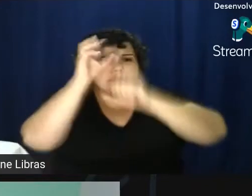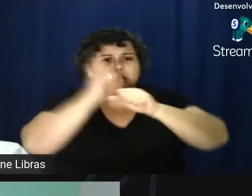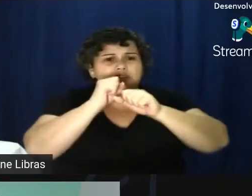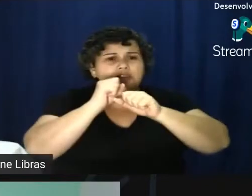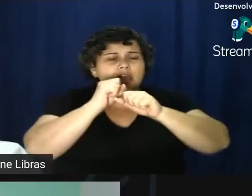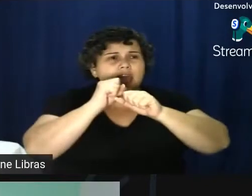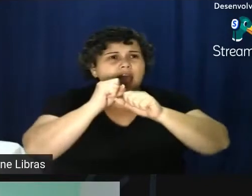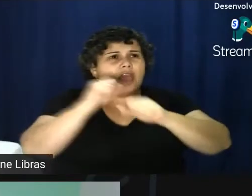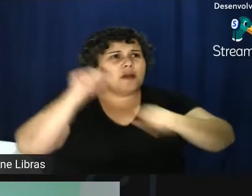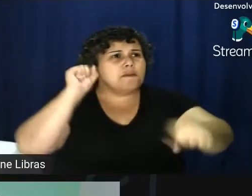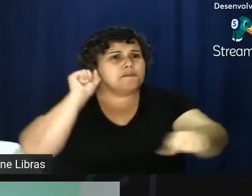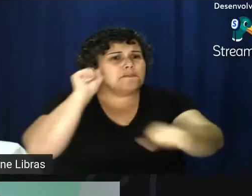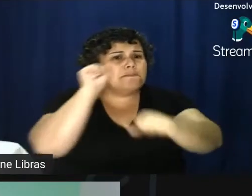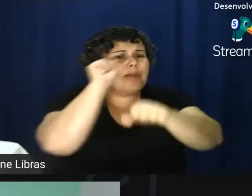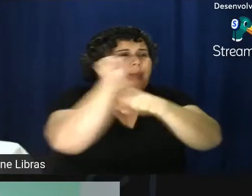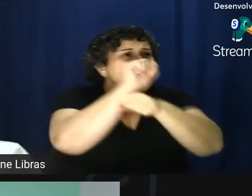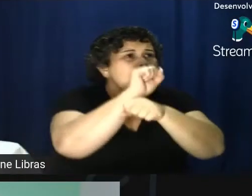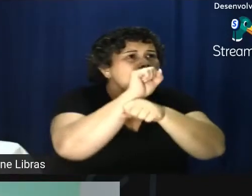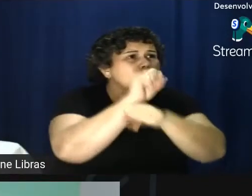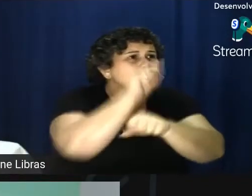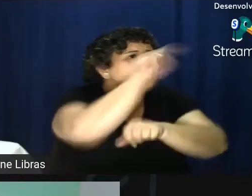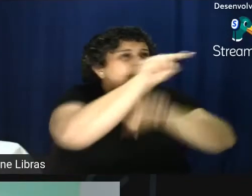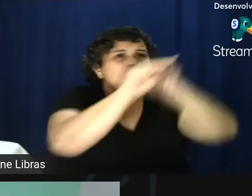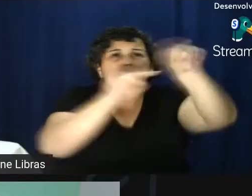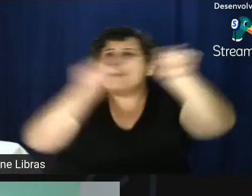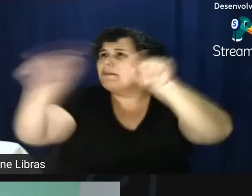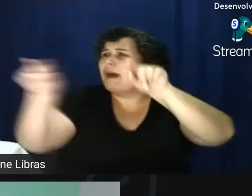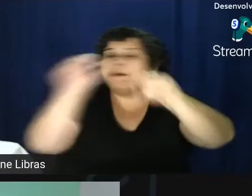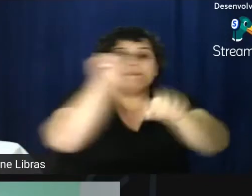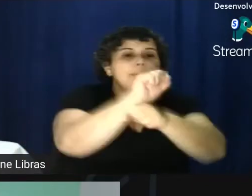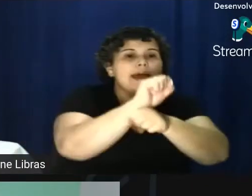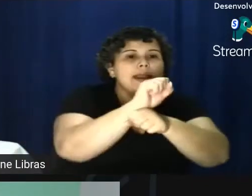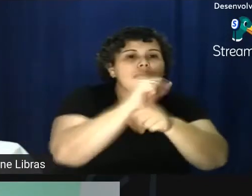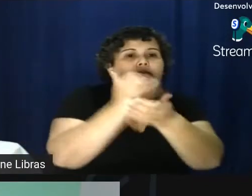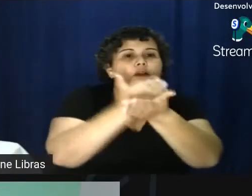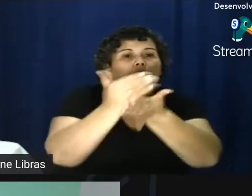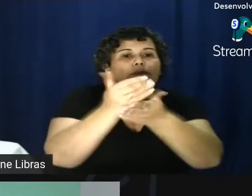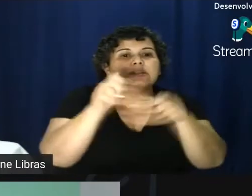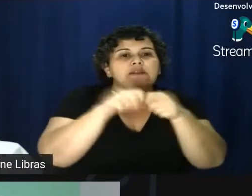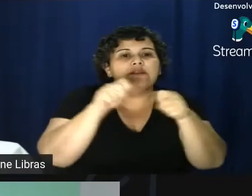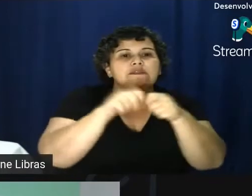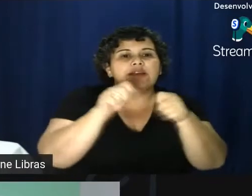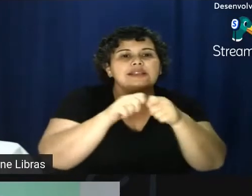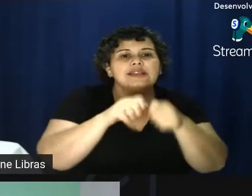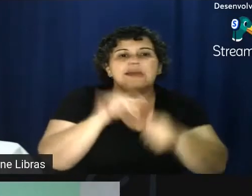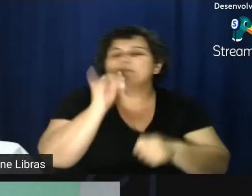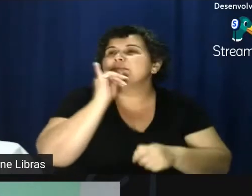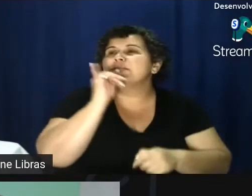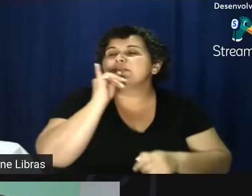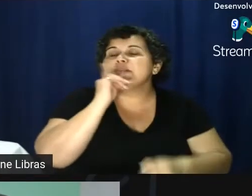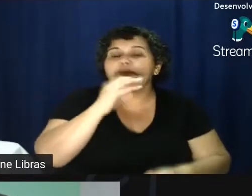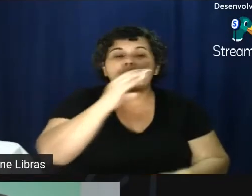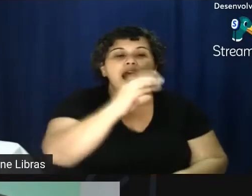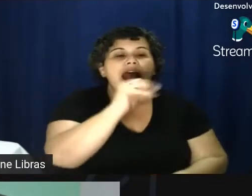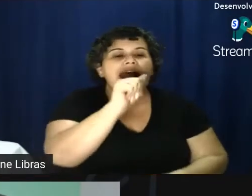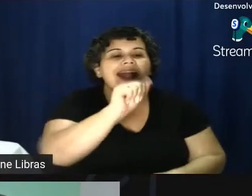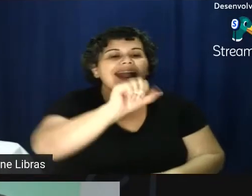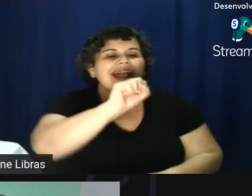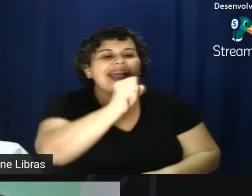parou. Aí eu comecei a soletrar. Então, fazia, por exemplo, casa. Qual que é o